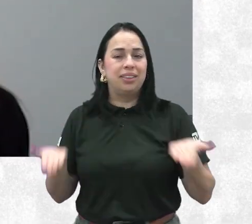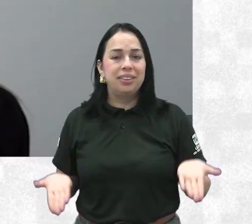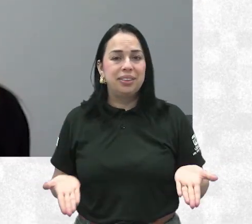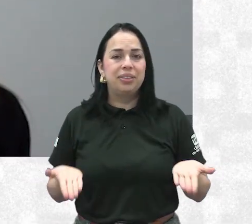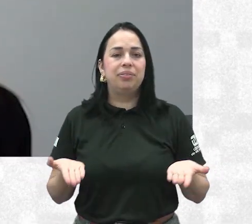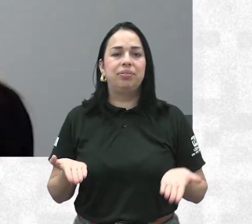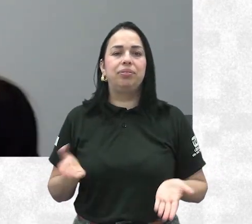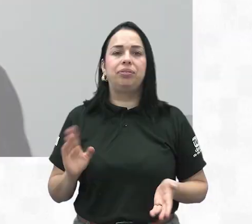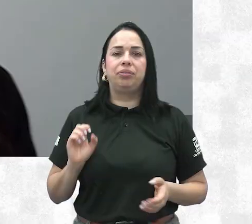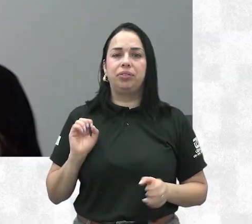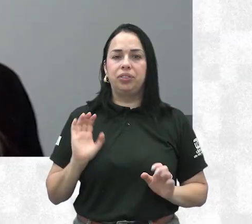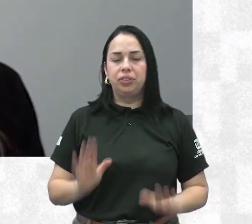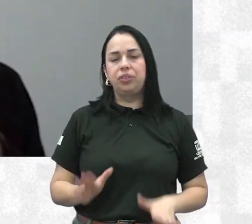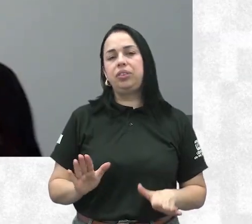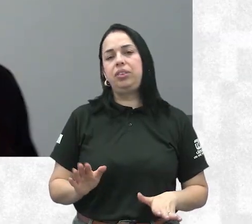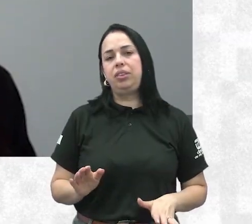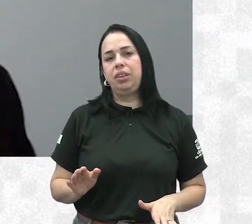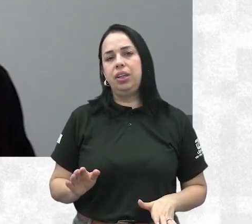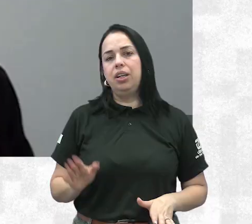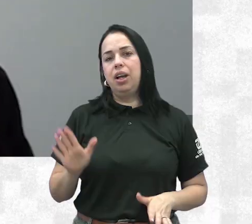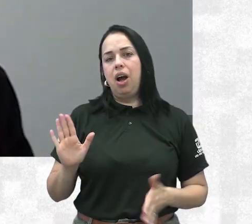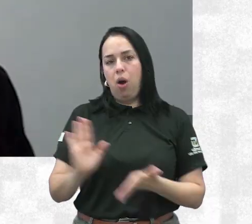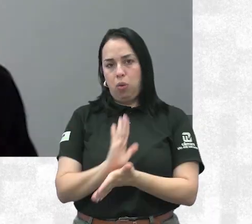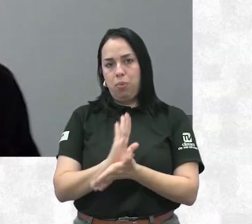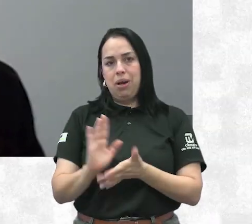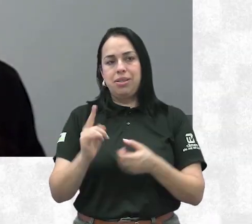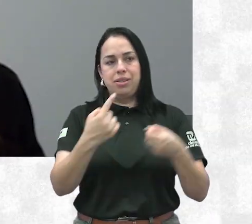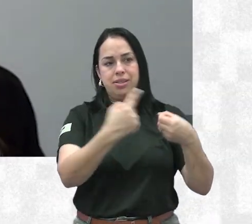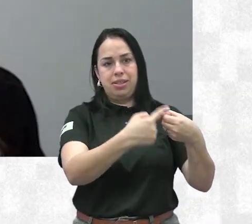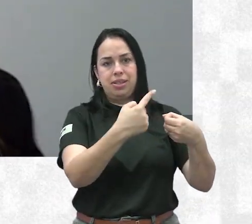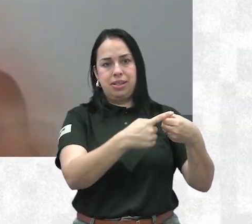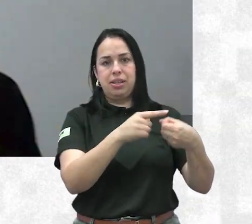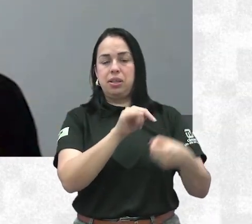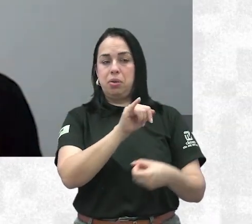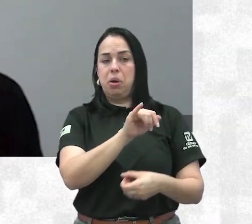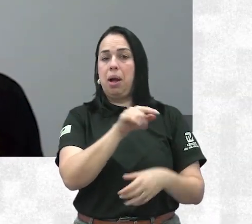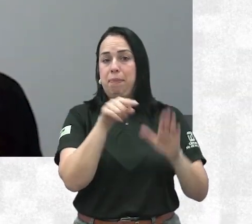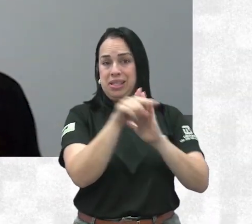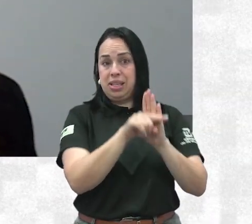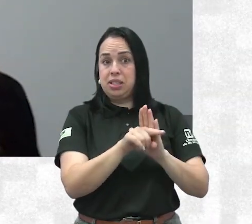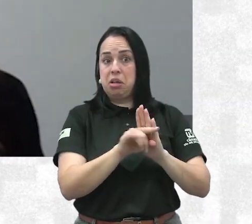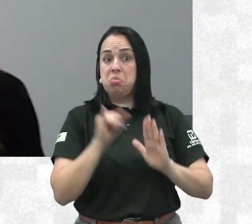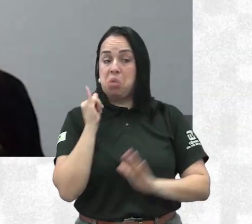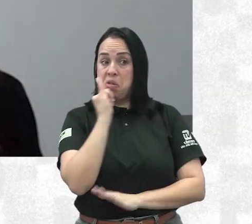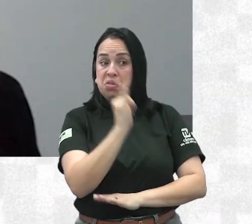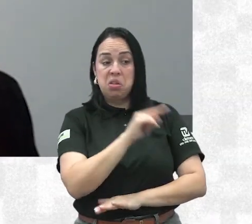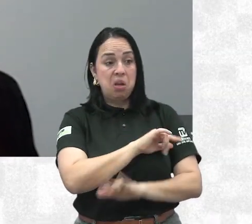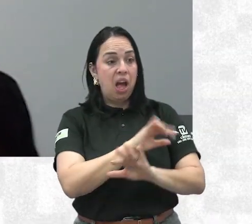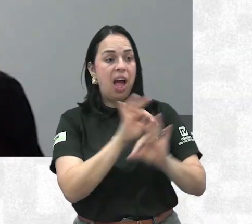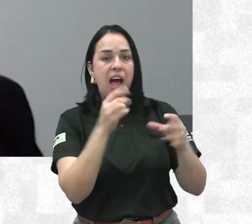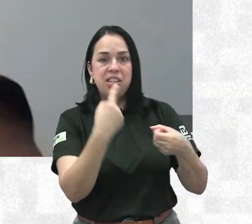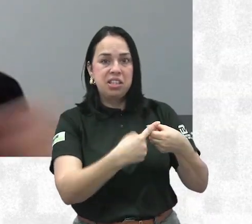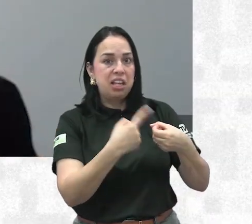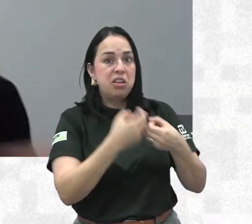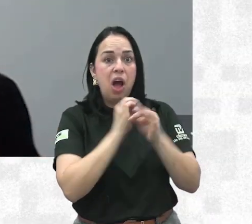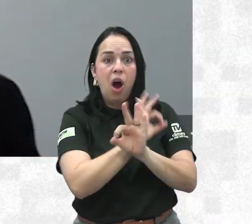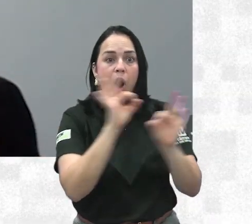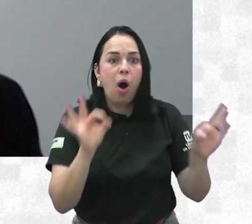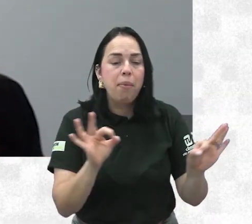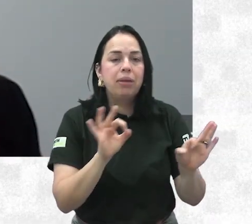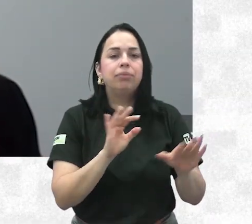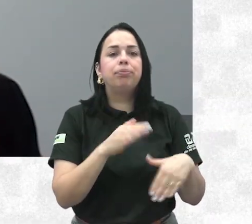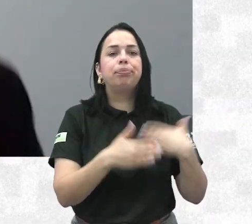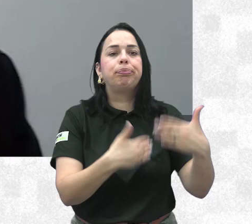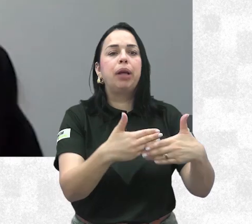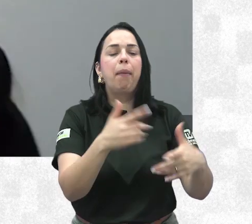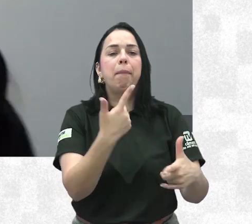essas novas demandas. A gente já teve casos de municípios onde você tinha um IDH muito bom, né, mas que, de repente, começa ali a